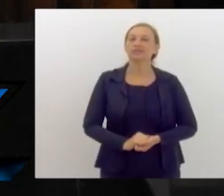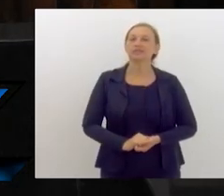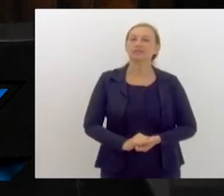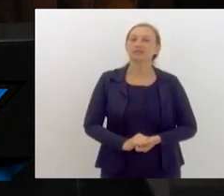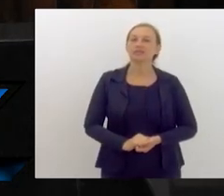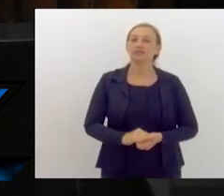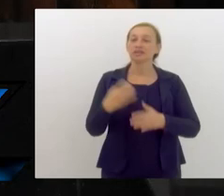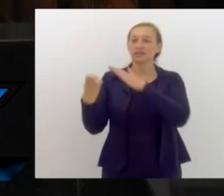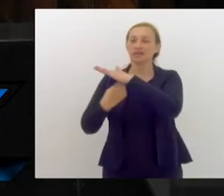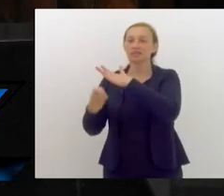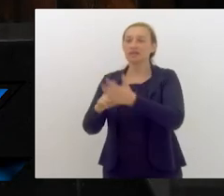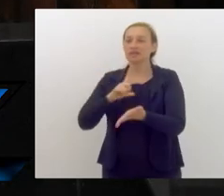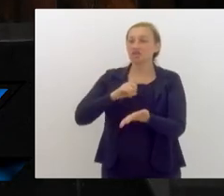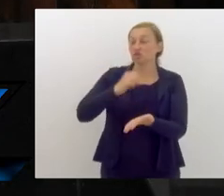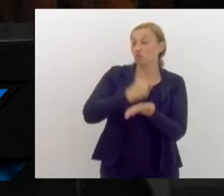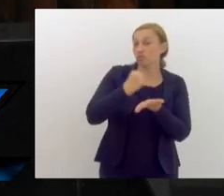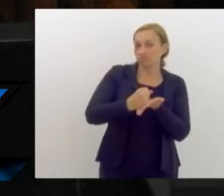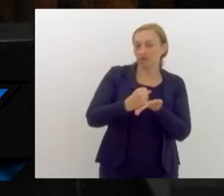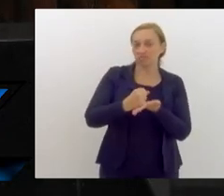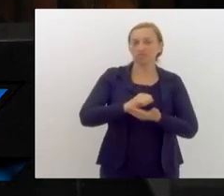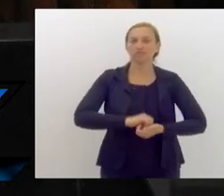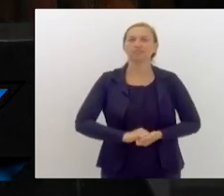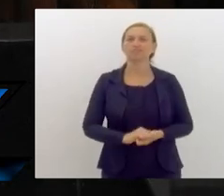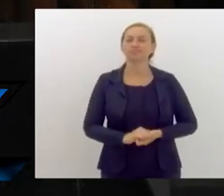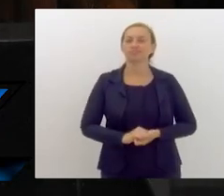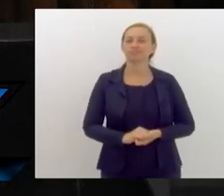da empresa que tinha um contrato vigente